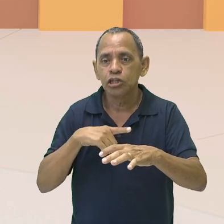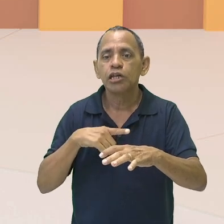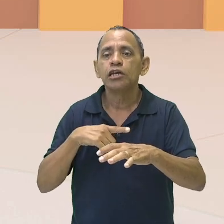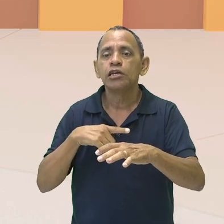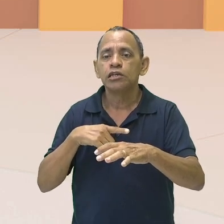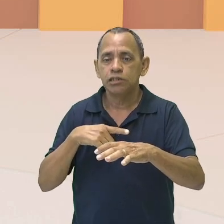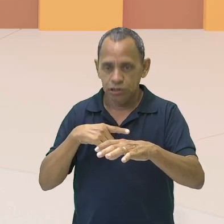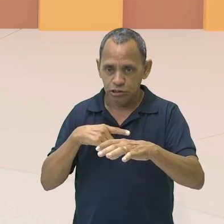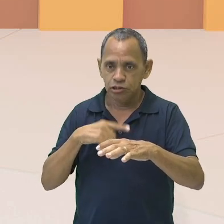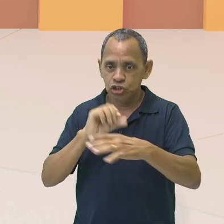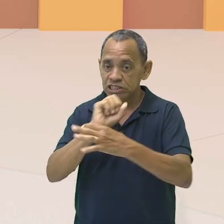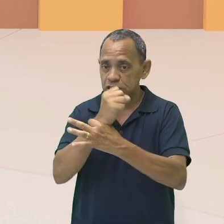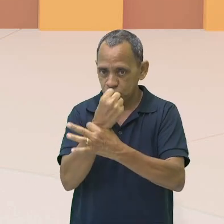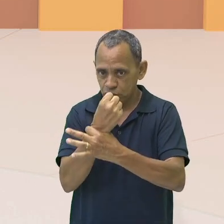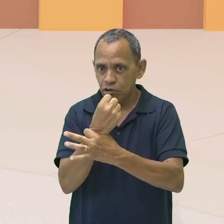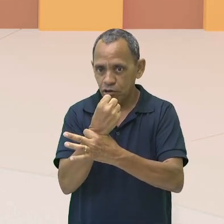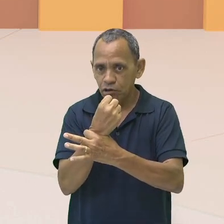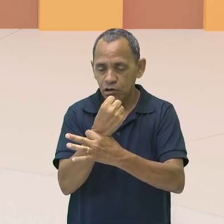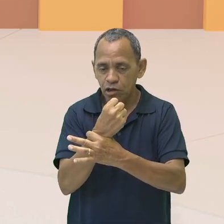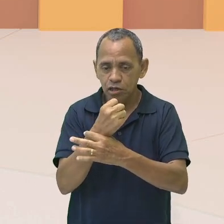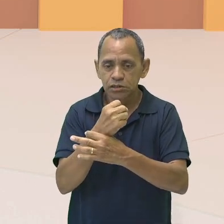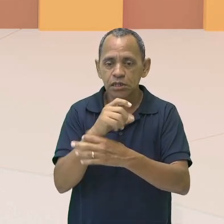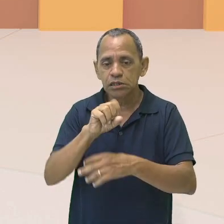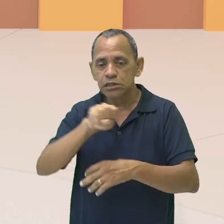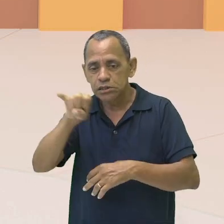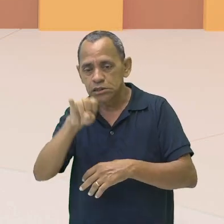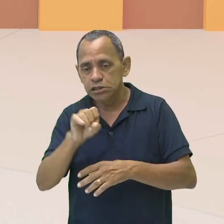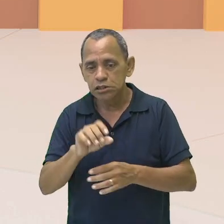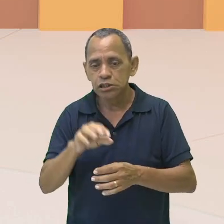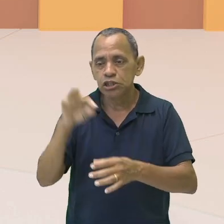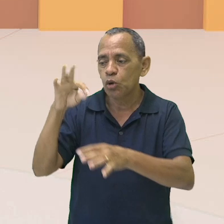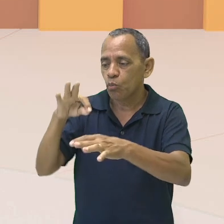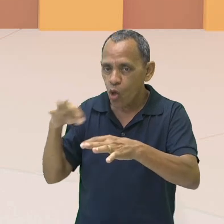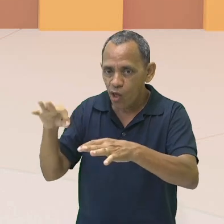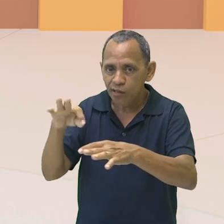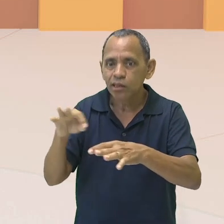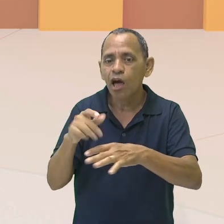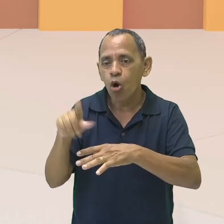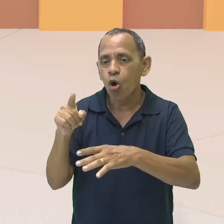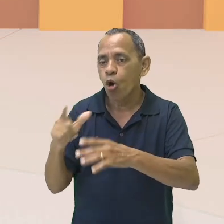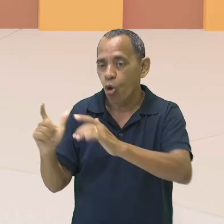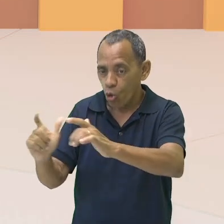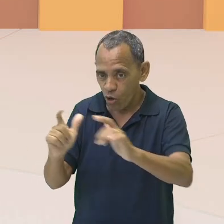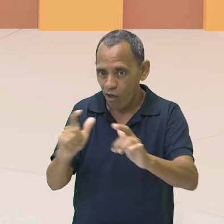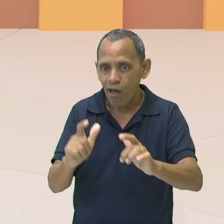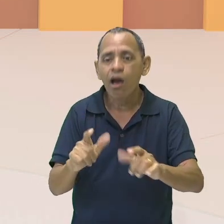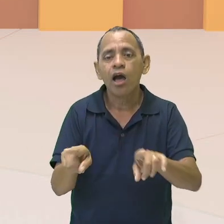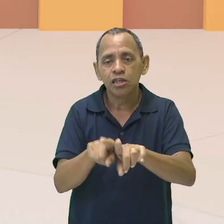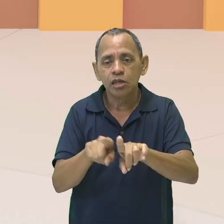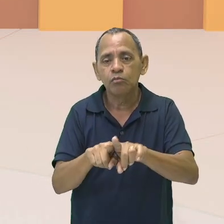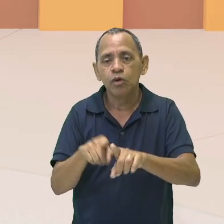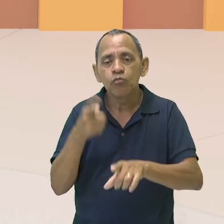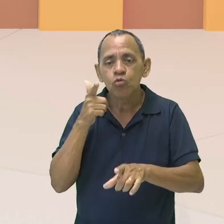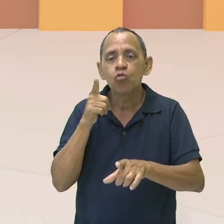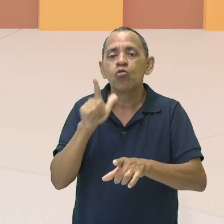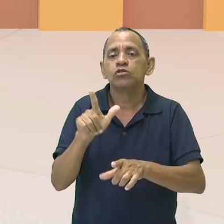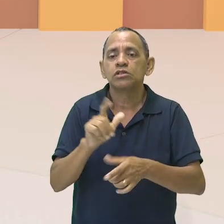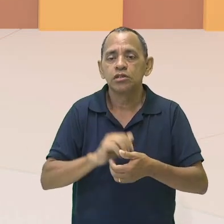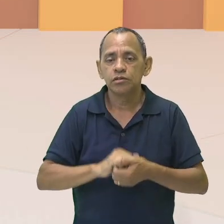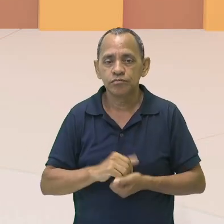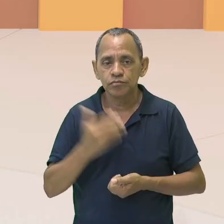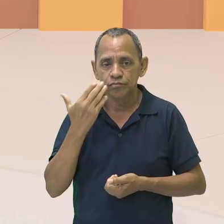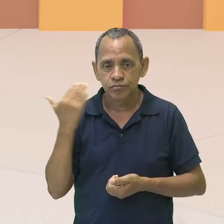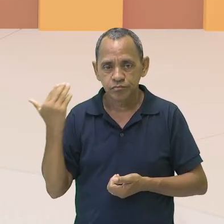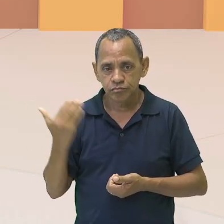que vai vingar, então tem uma dependência muito grande nesse sentido. Vamos voltar para esses outros ícones que nós vimos aqui ao longo da aula também,